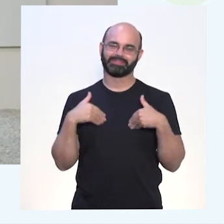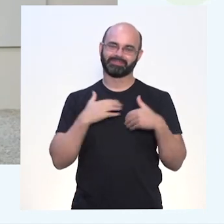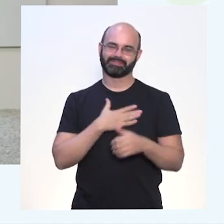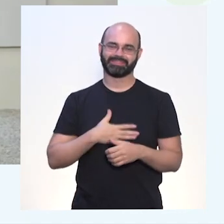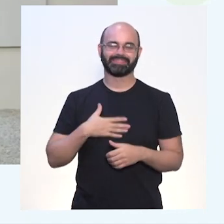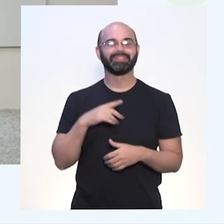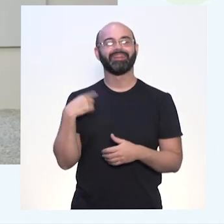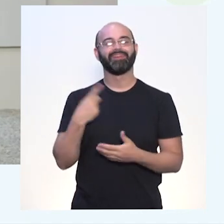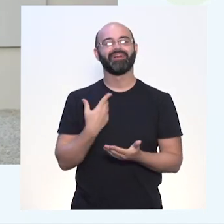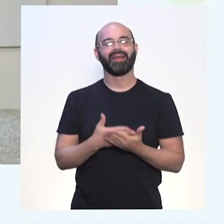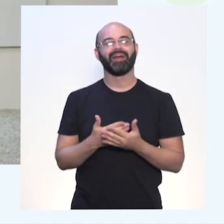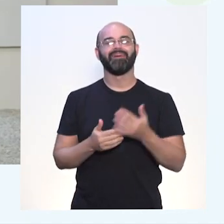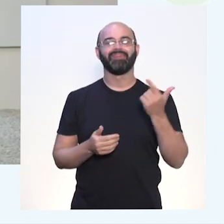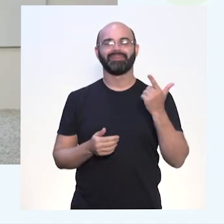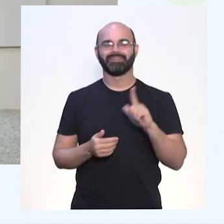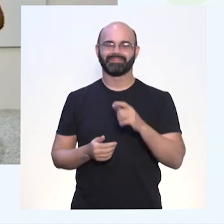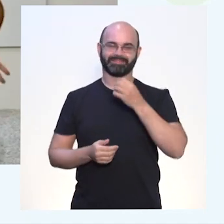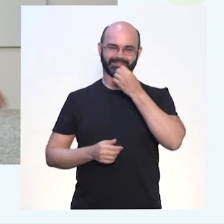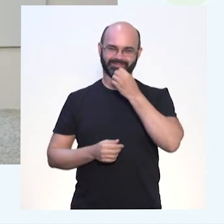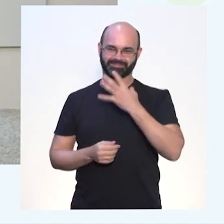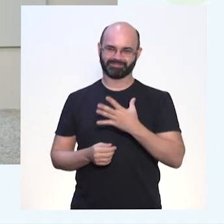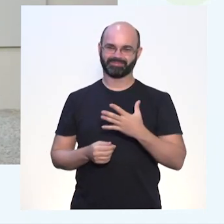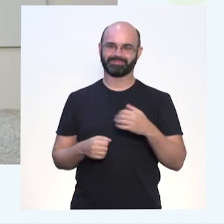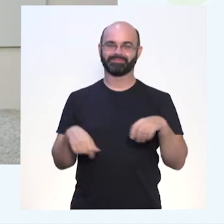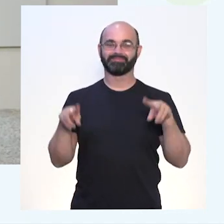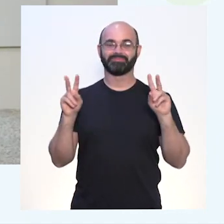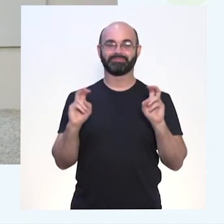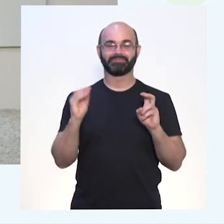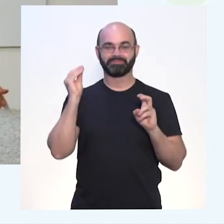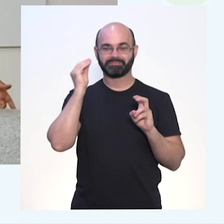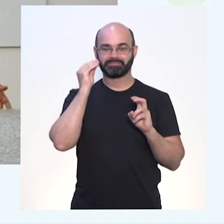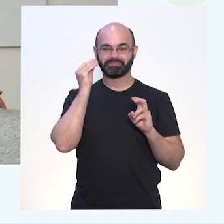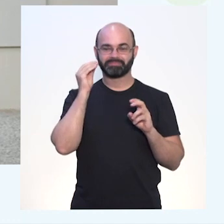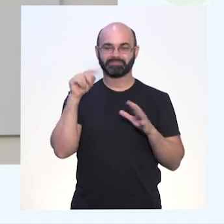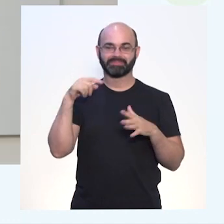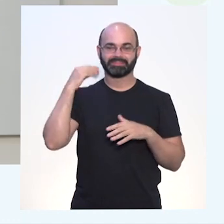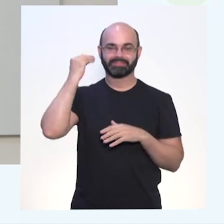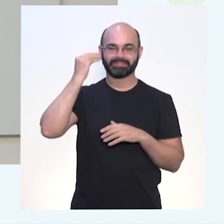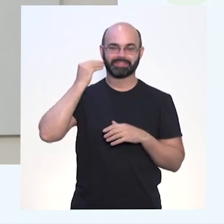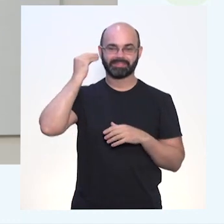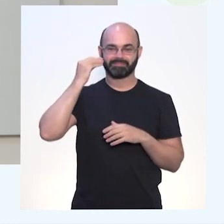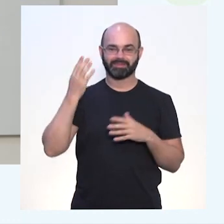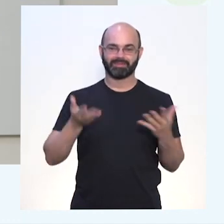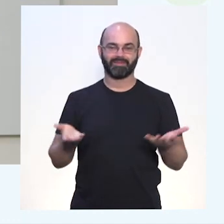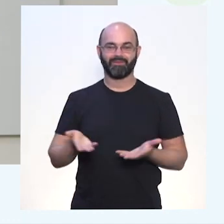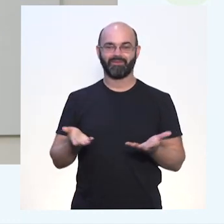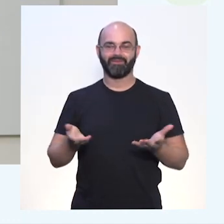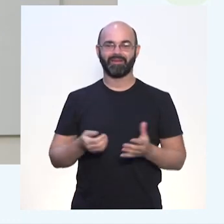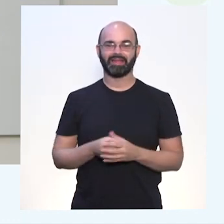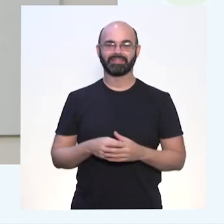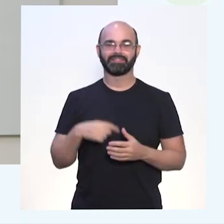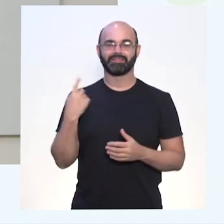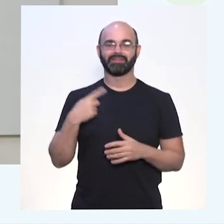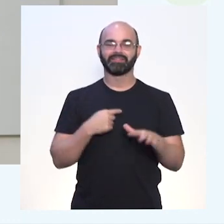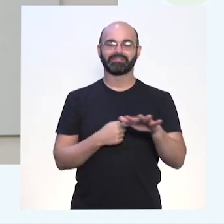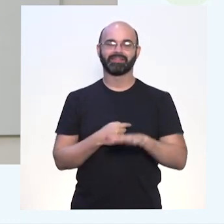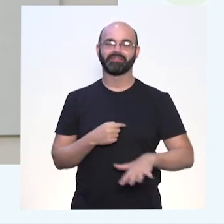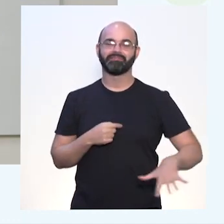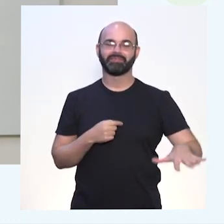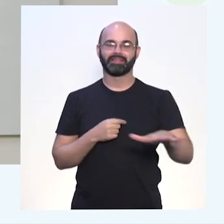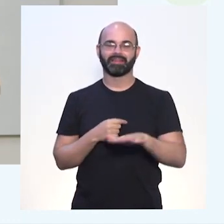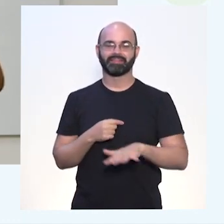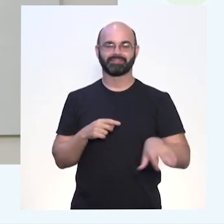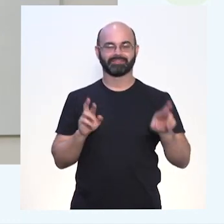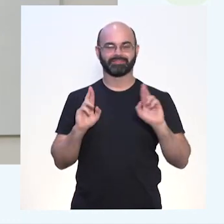aula novamente, né, para vir aqui comentar com a gente nesses experimentos de Química. E a gente está num ambiente diferente, né? Você reparou que nós não estamos